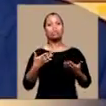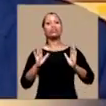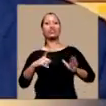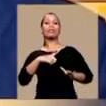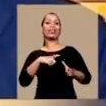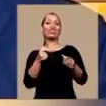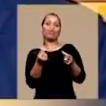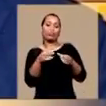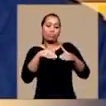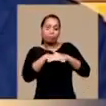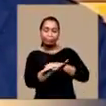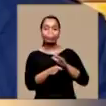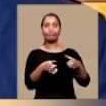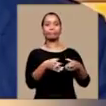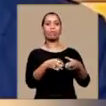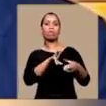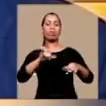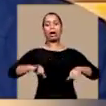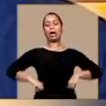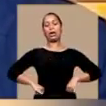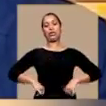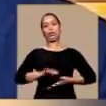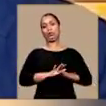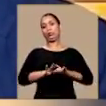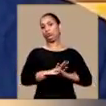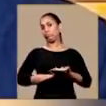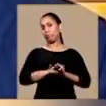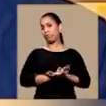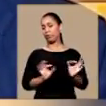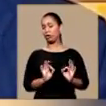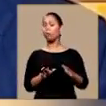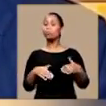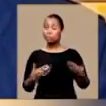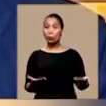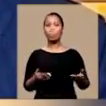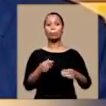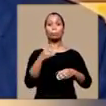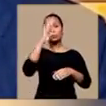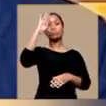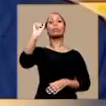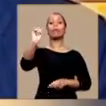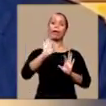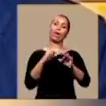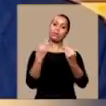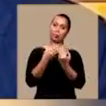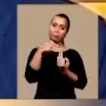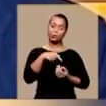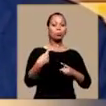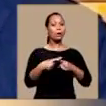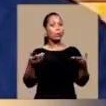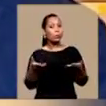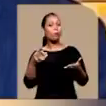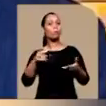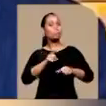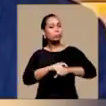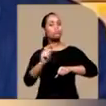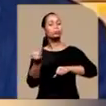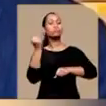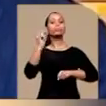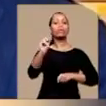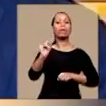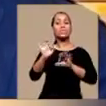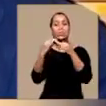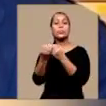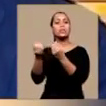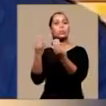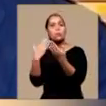já tem uma reserva particular para isso e não vai sofrer nenhum dano mais profundo, e principalmente a família, né? E nesse momento é muito importante também uma